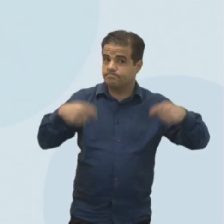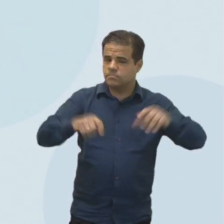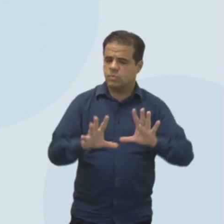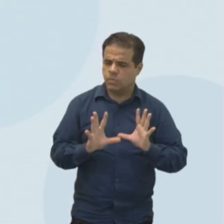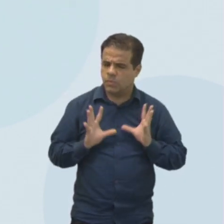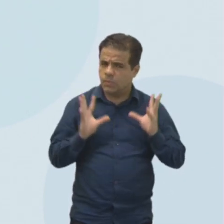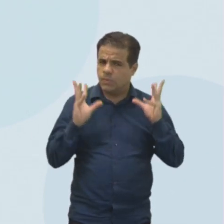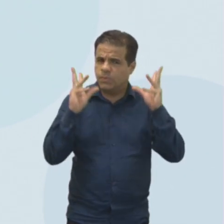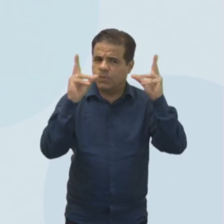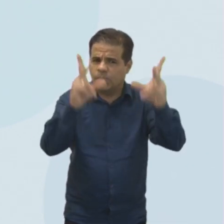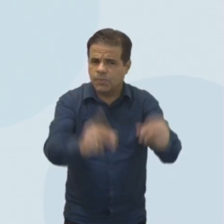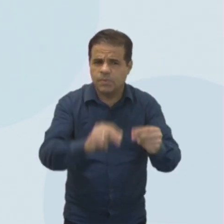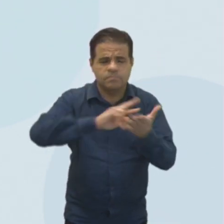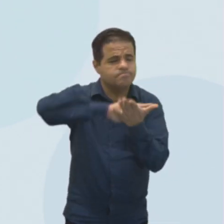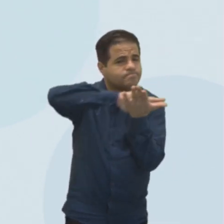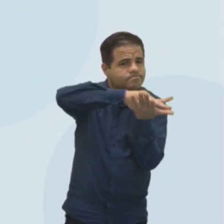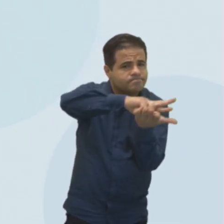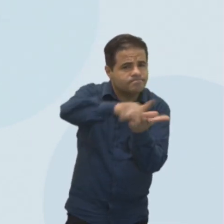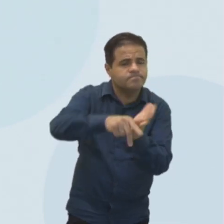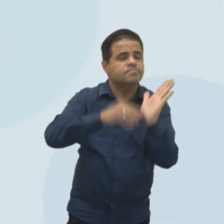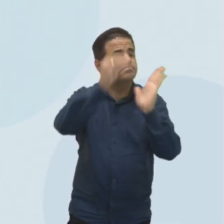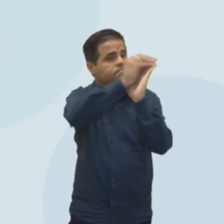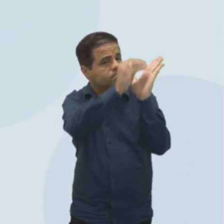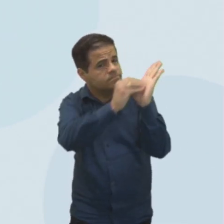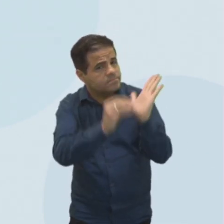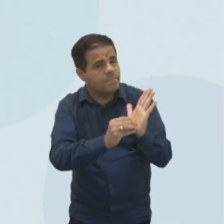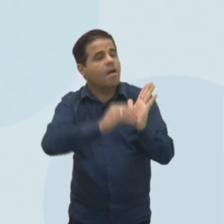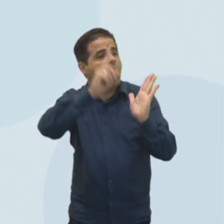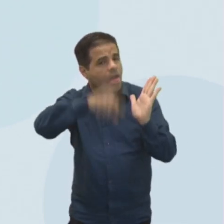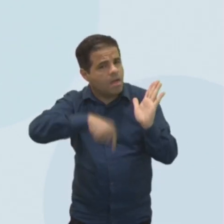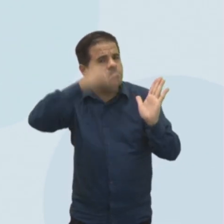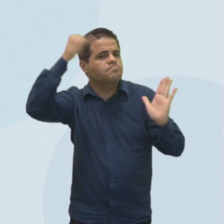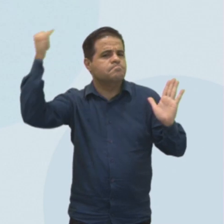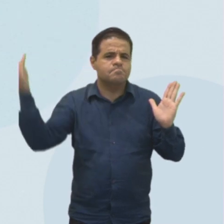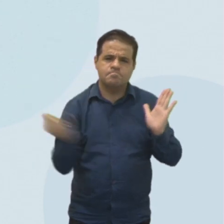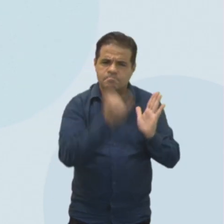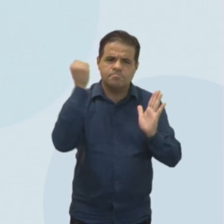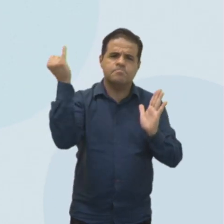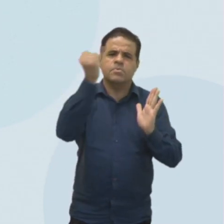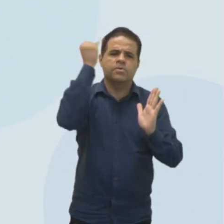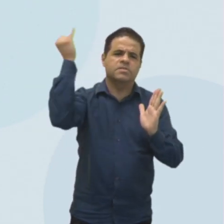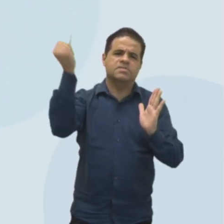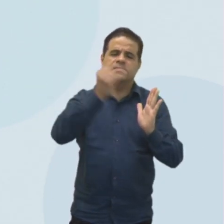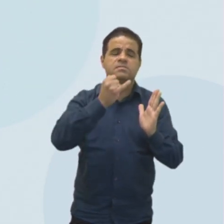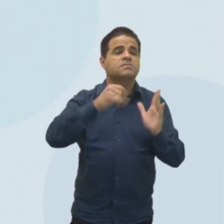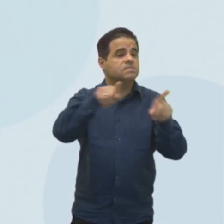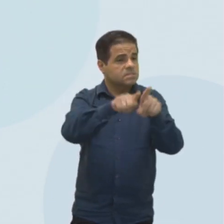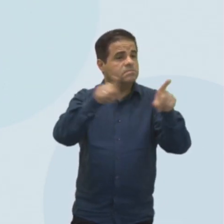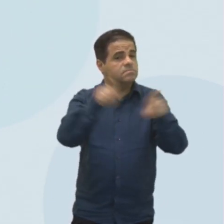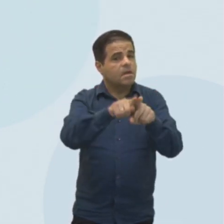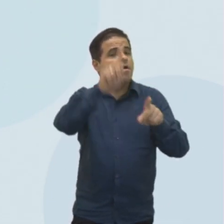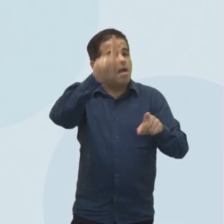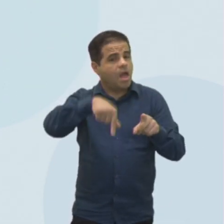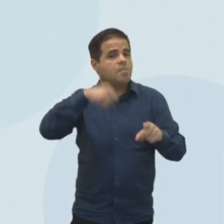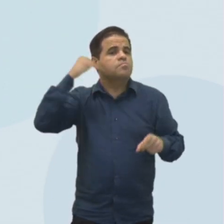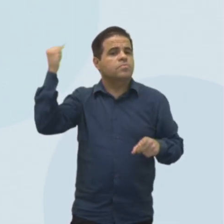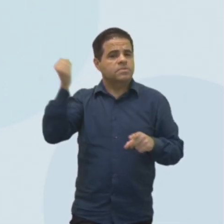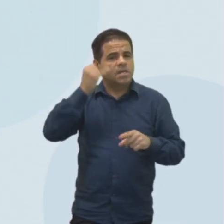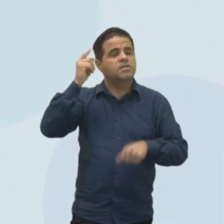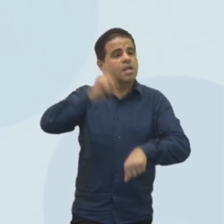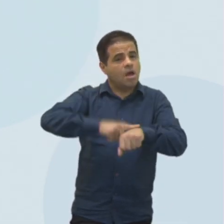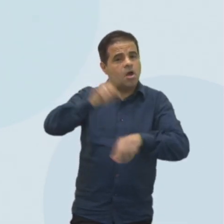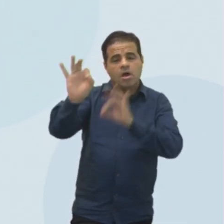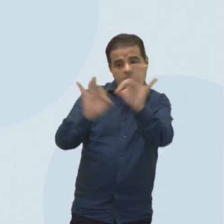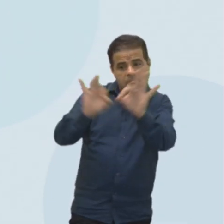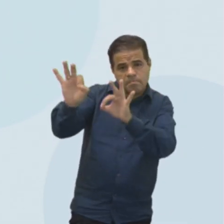os aspectos para a edição, elas são importantes. Também é importante, na hora da